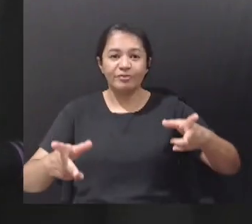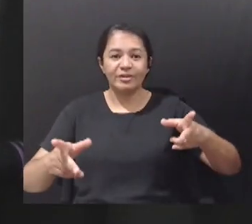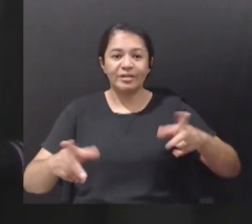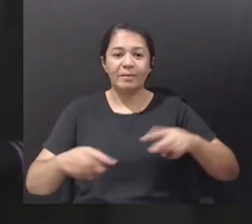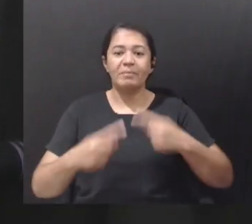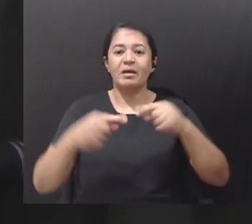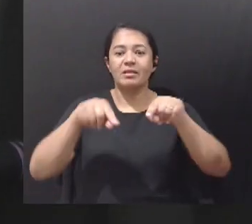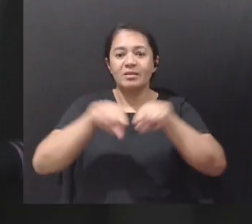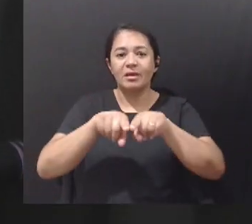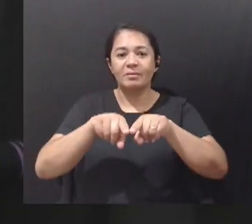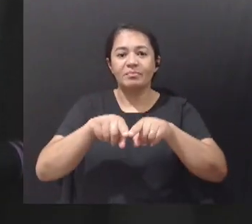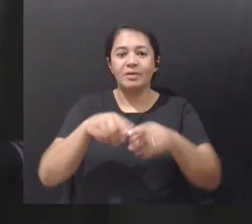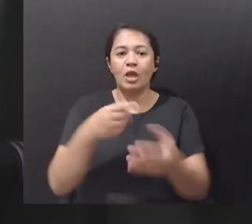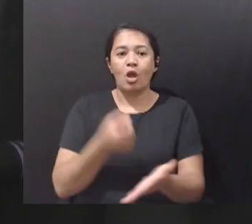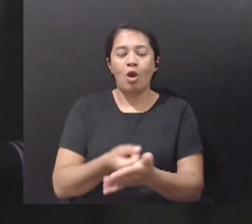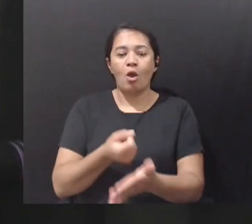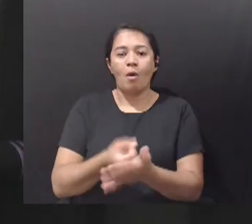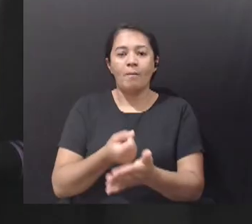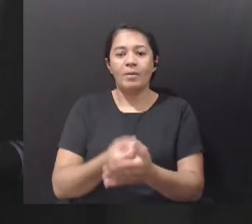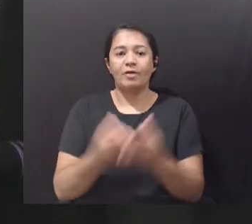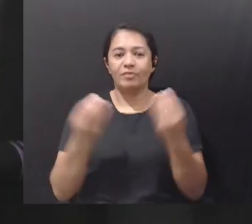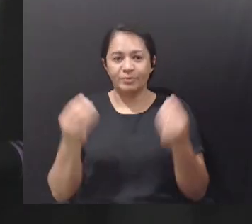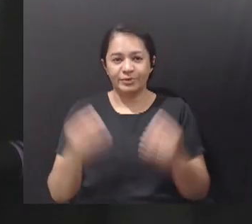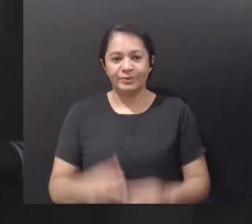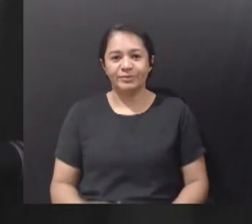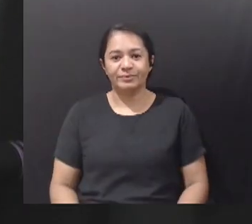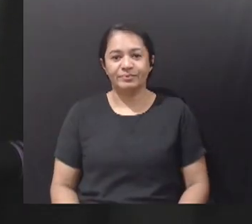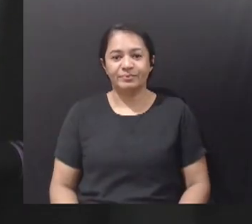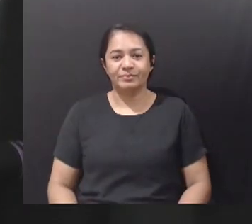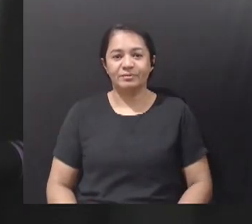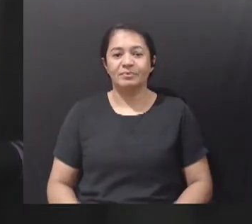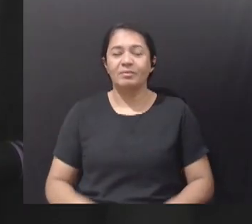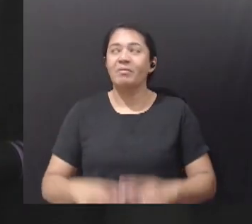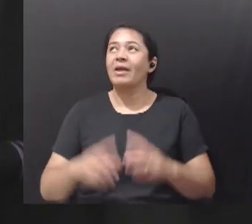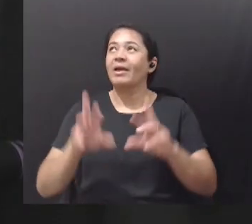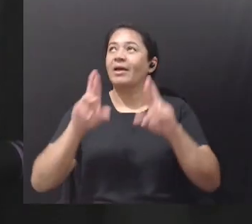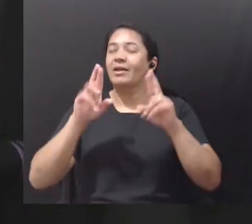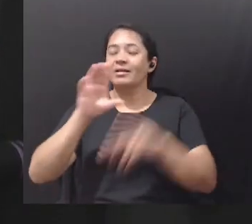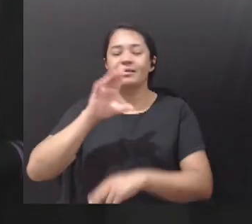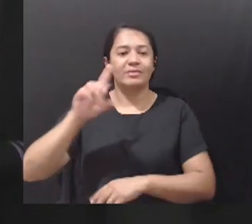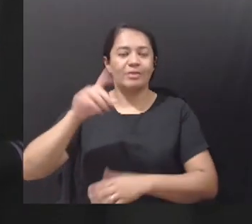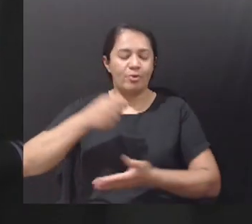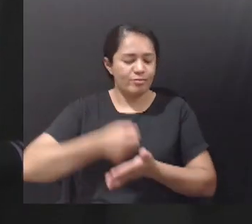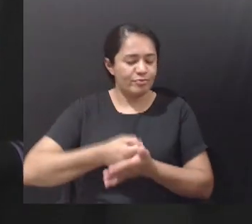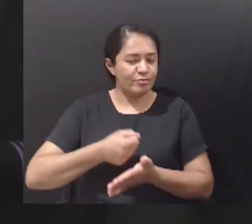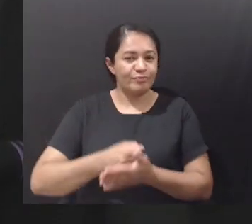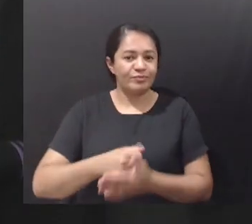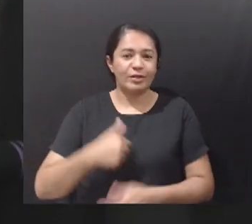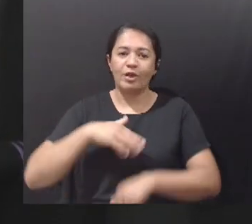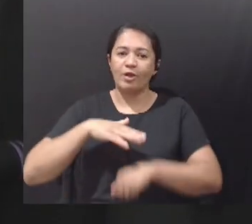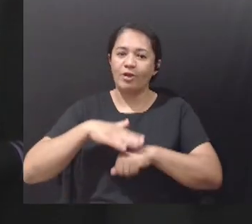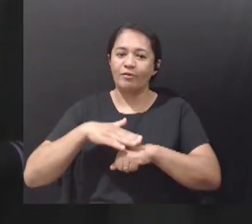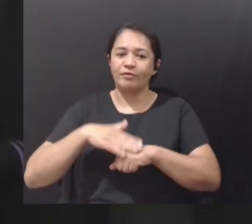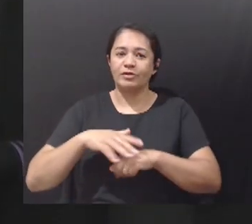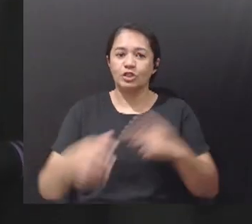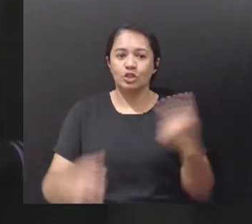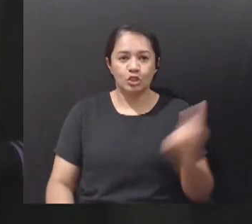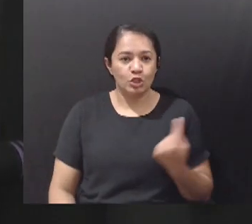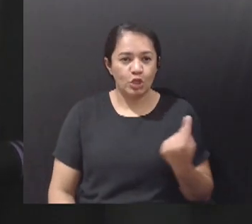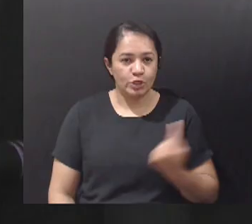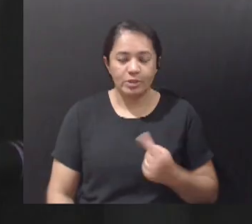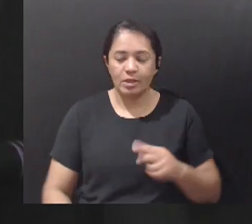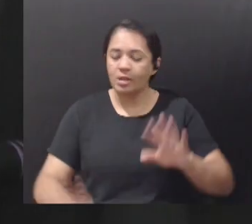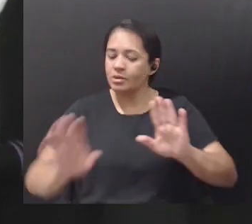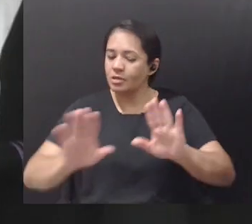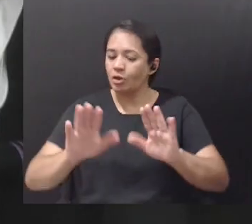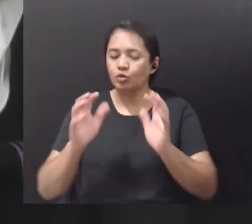cobrava muito. Mas graças a Deus que foi cobrado, eu tenho certeza que eu fiz, eu não fiz sozinha. Sempre com equipe,